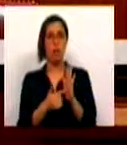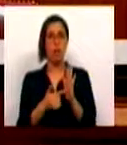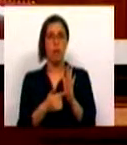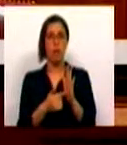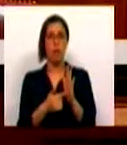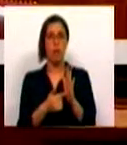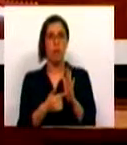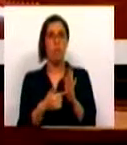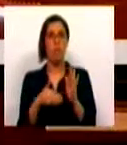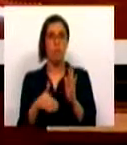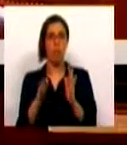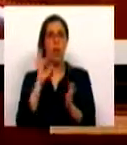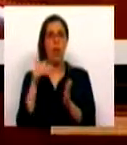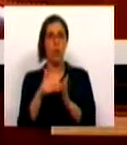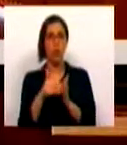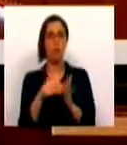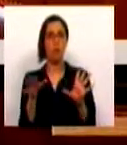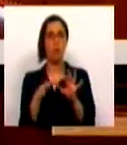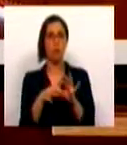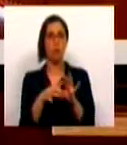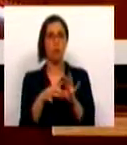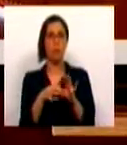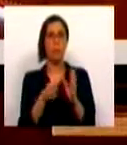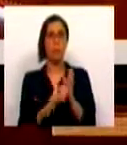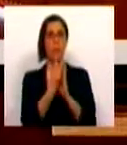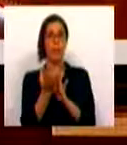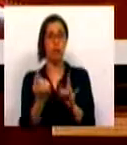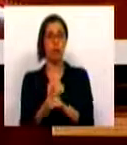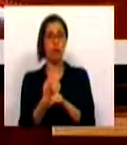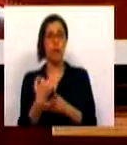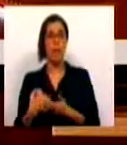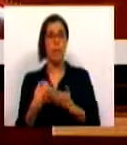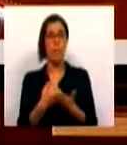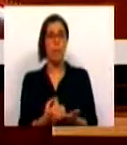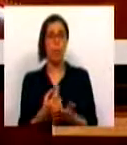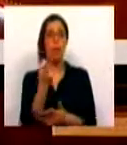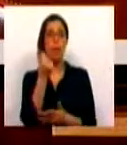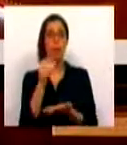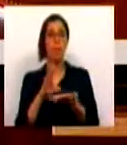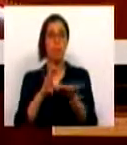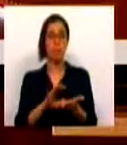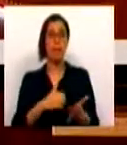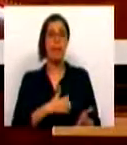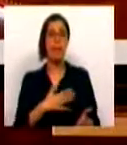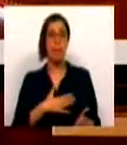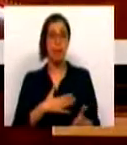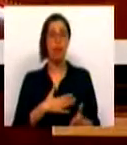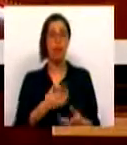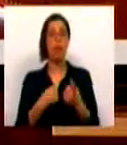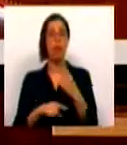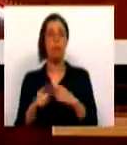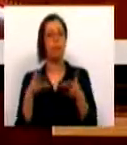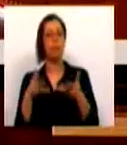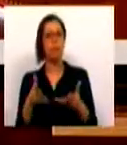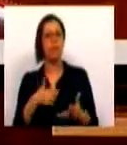Internacionalizar haverá resultados em matéria de vários instrumentos de apoio financeiro às empresas e de